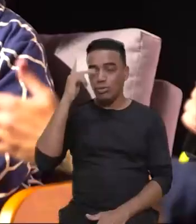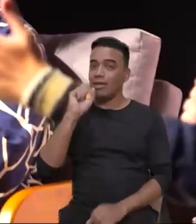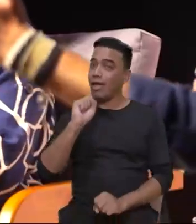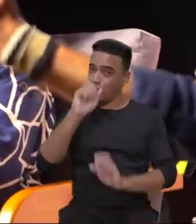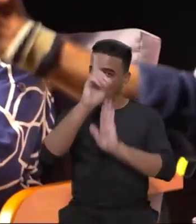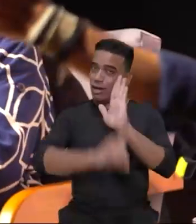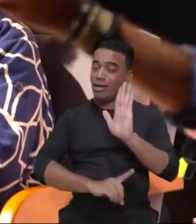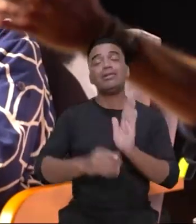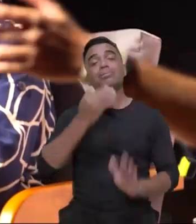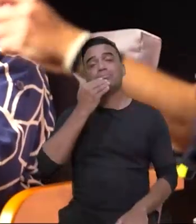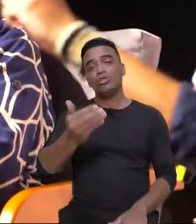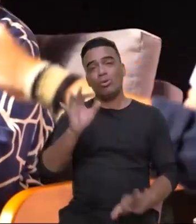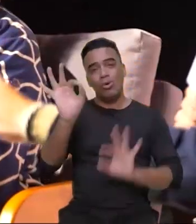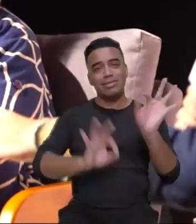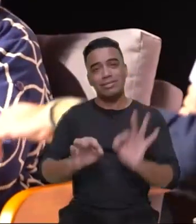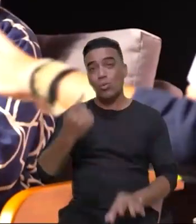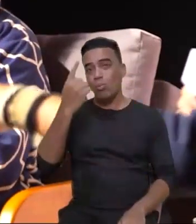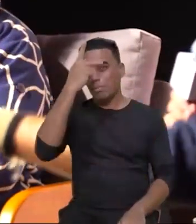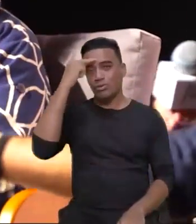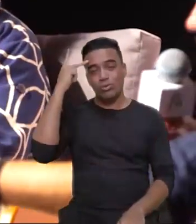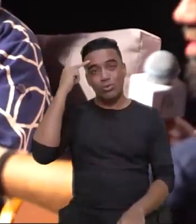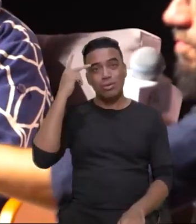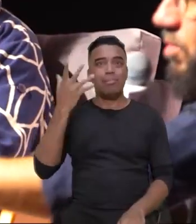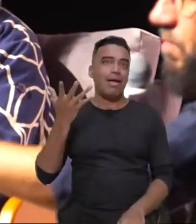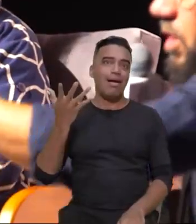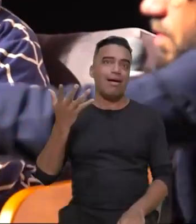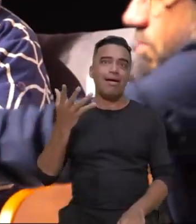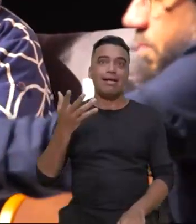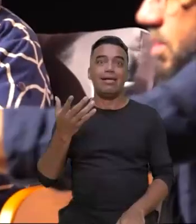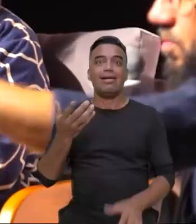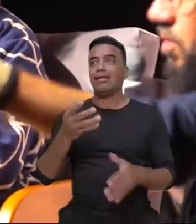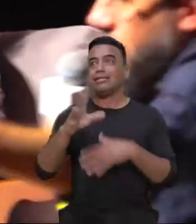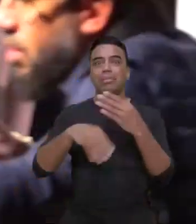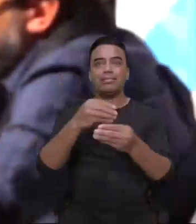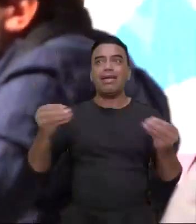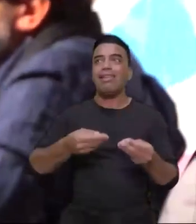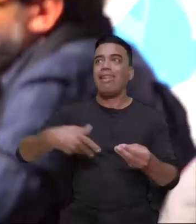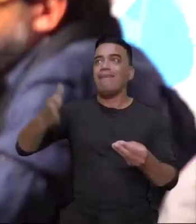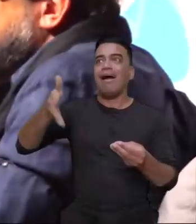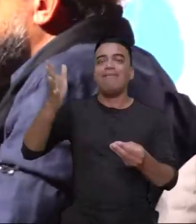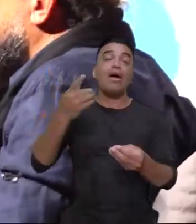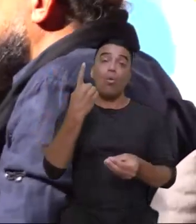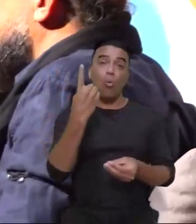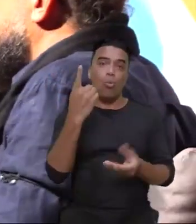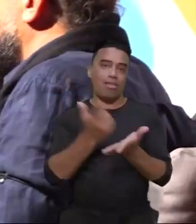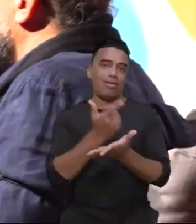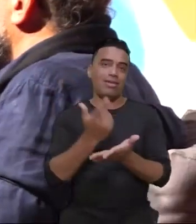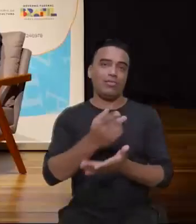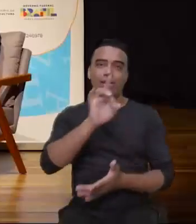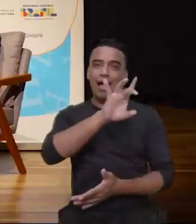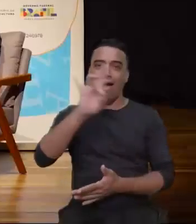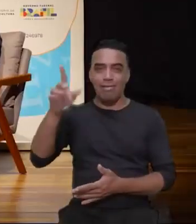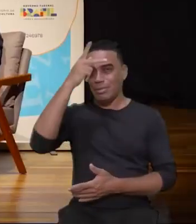pessoa, gente. Eles pediram, o pessoal da organização, um livro por pessoa, porque às vezes você chega, né, você tem vários livros, você quer levar um de presente para alguém, e aí não dá, um livro só por pessoa,